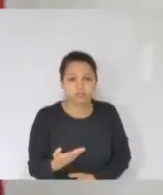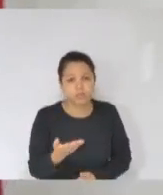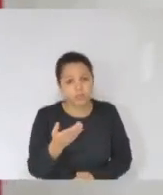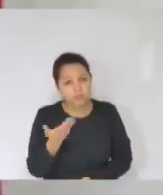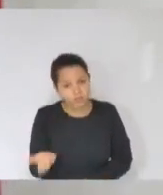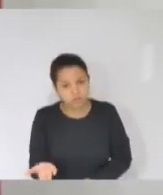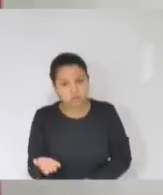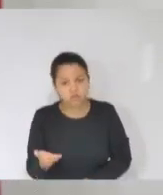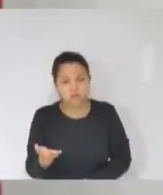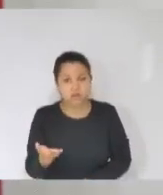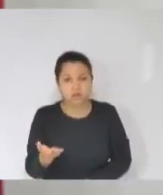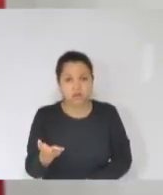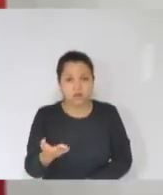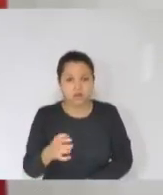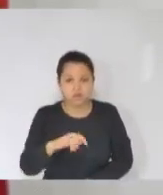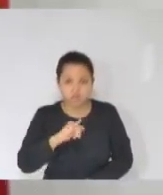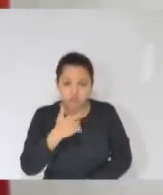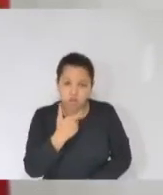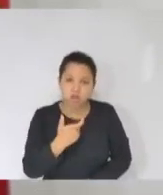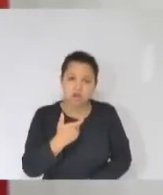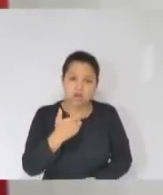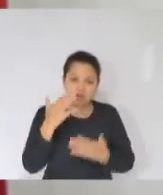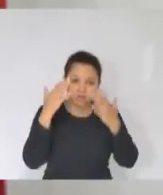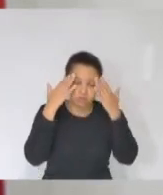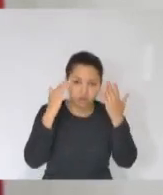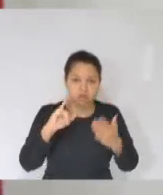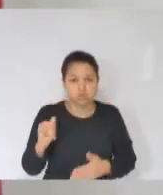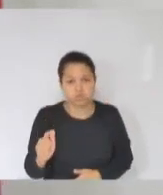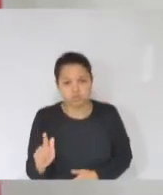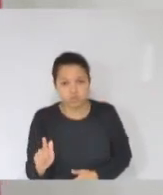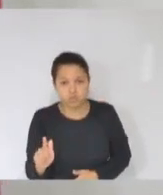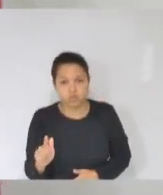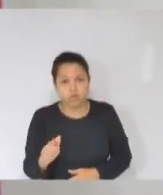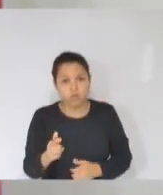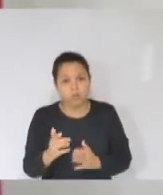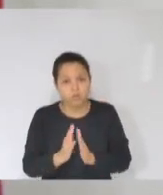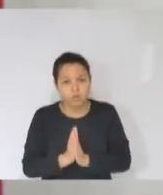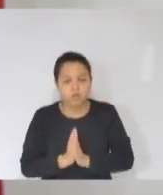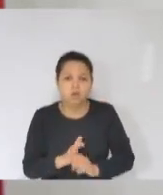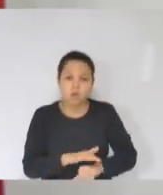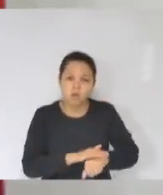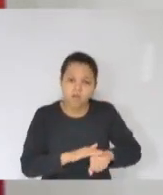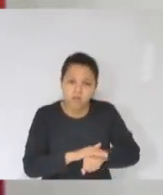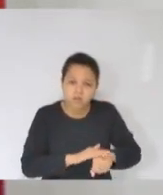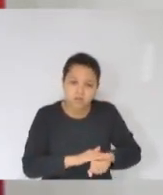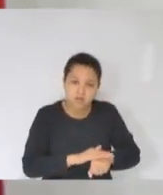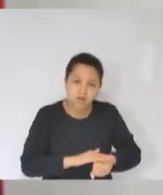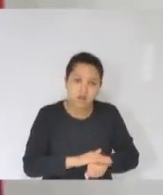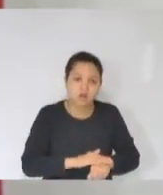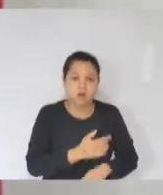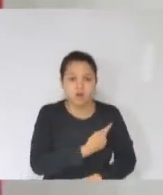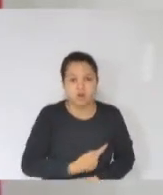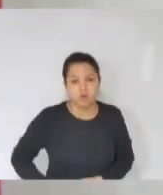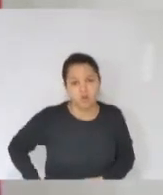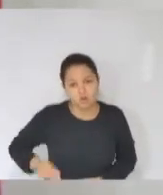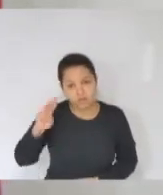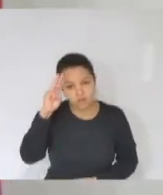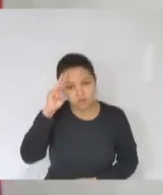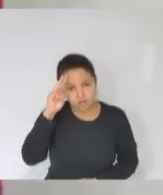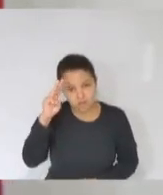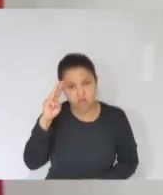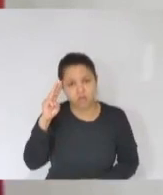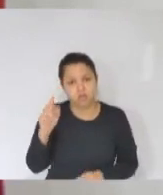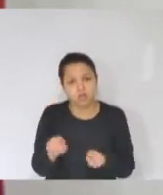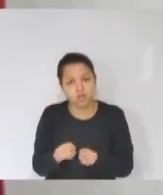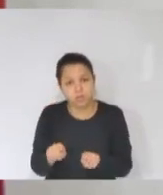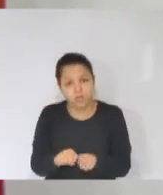presidente, para que nós pudemos conversar com o governador Carlos Moisés e chegar ao nosso presidente